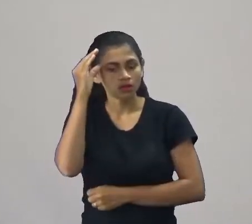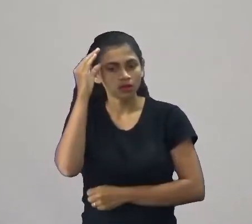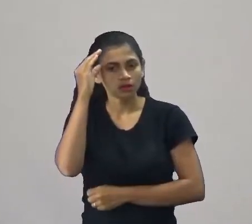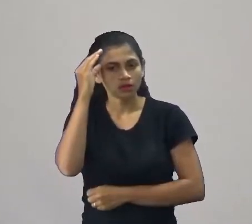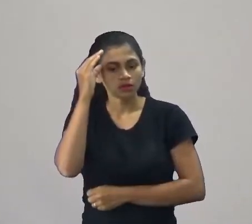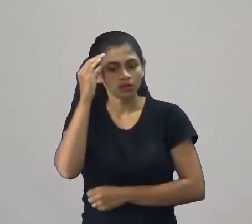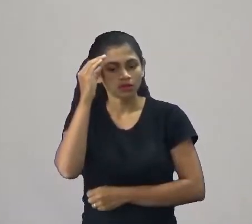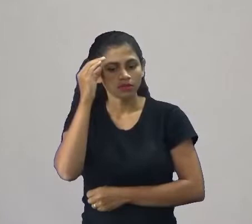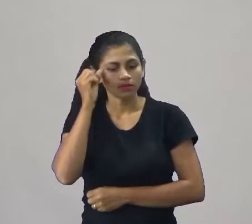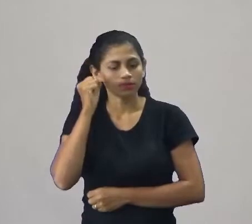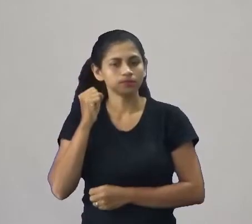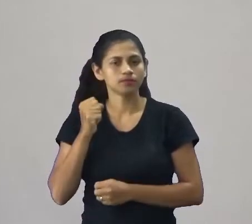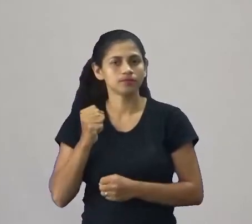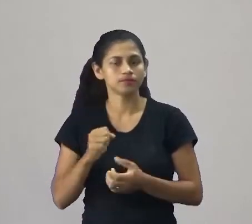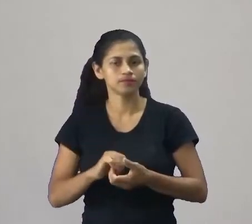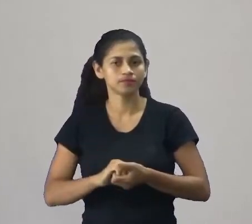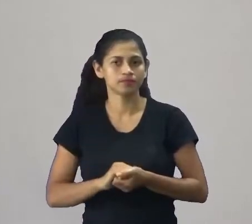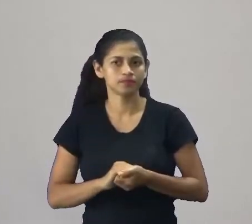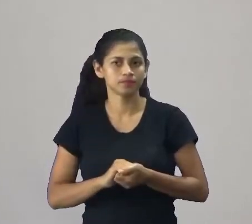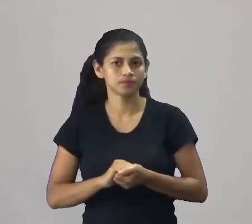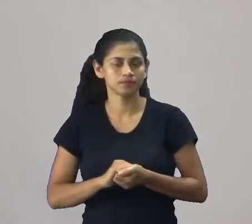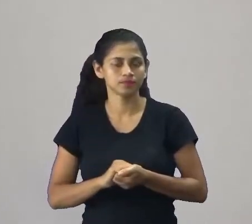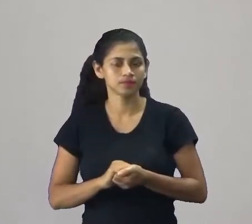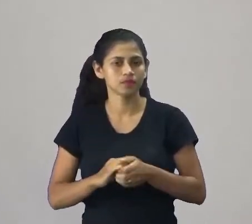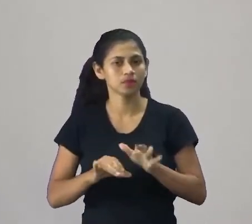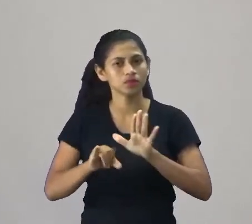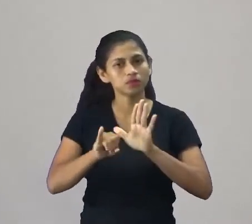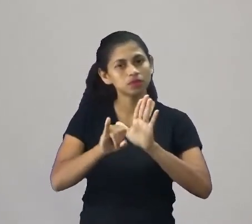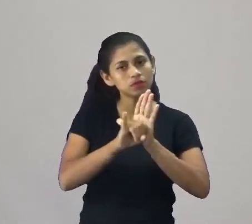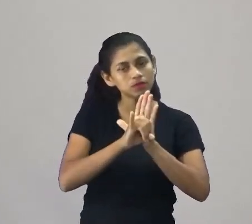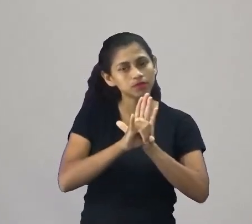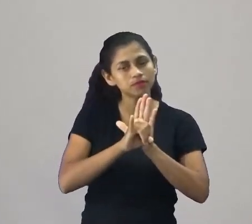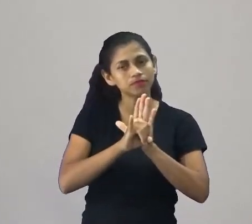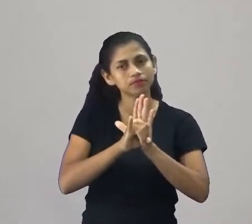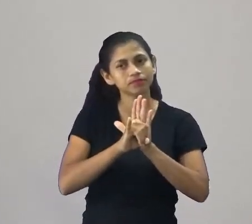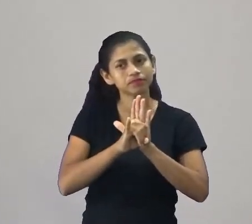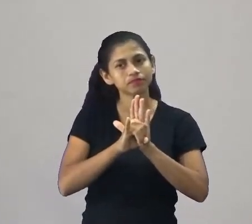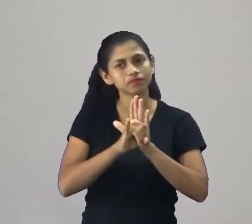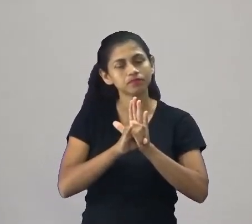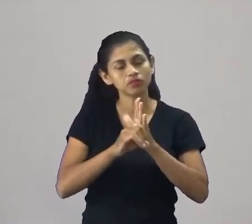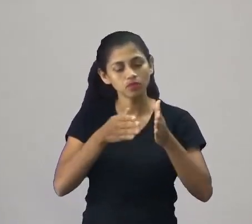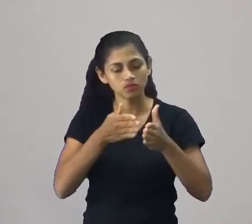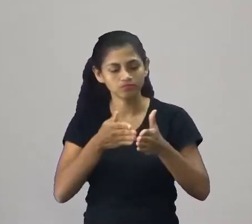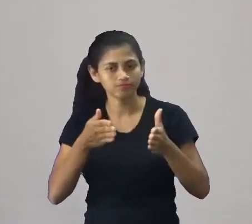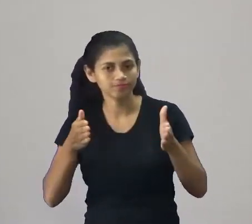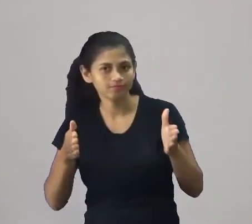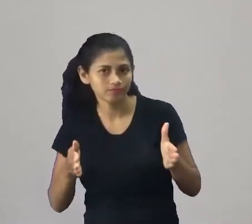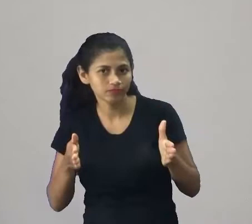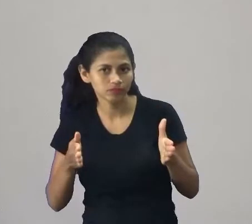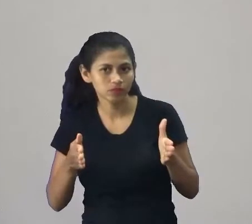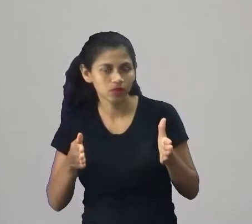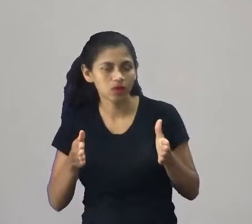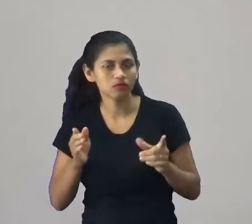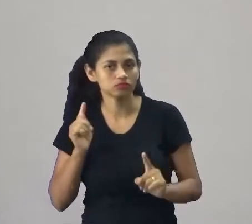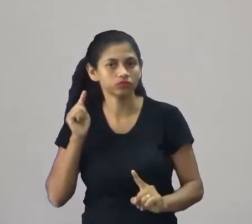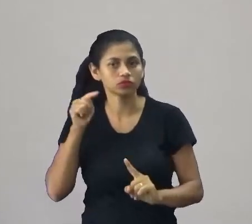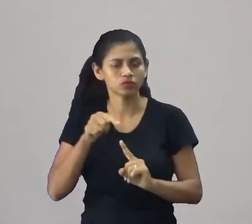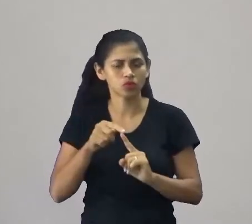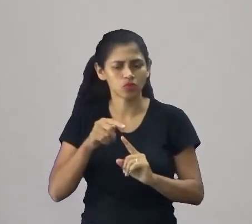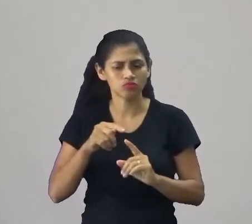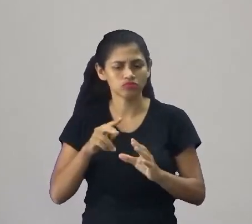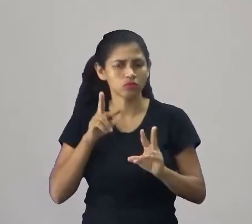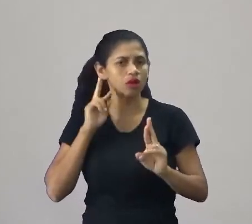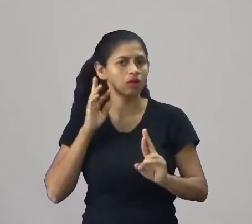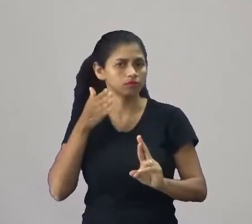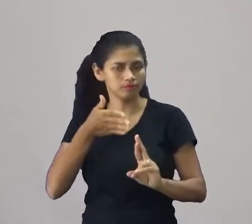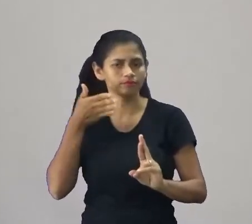nossa cultura e vai fazer a gente ter uma identidade, porque a gente começa a delimitar um perfil, um referencial do que seguir